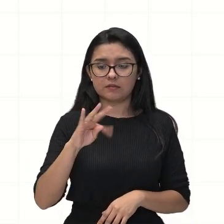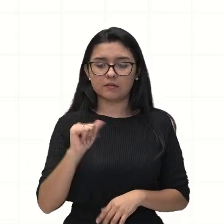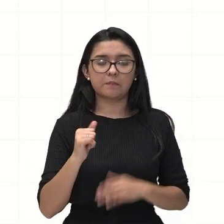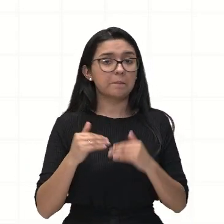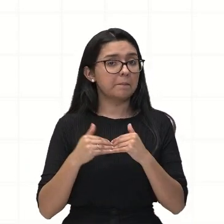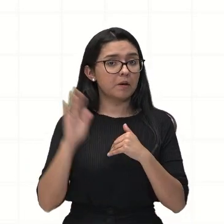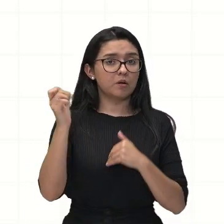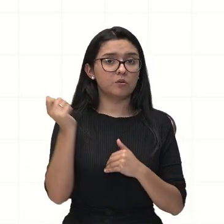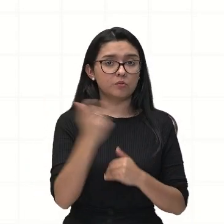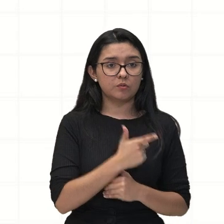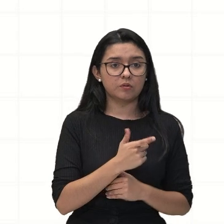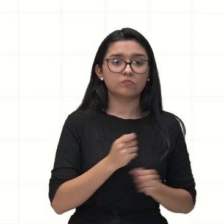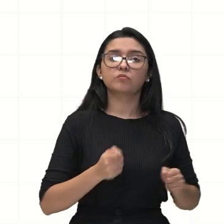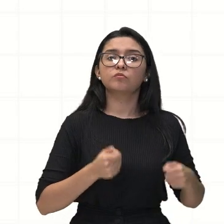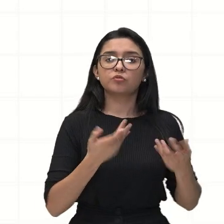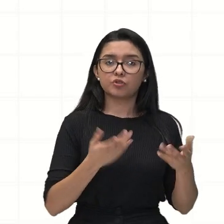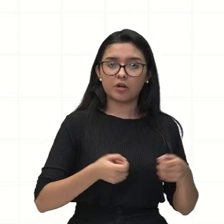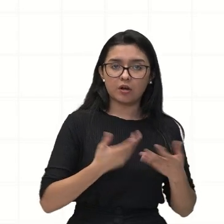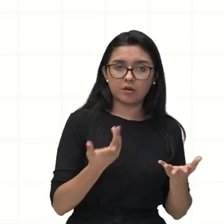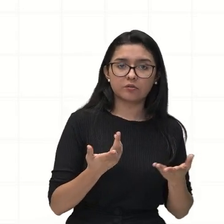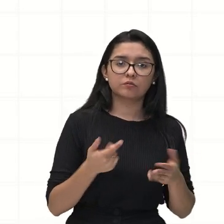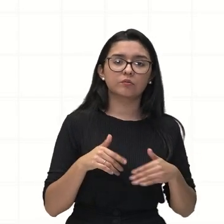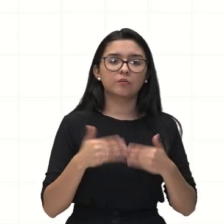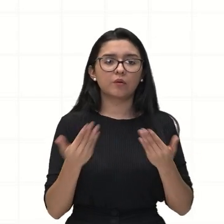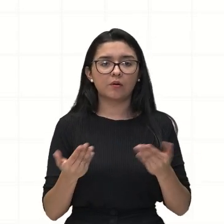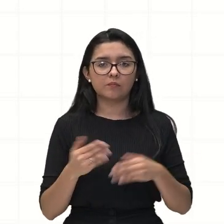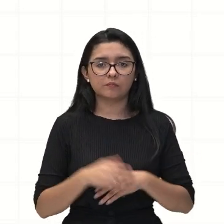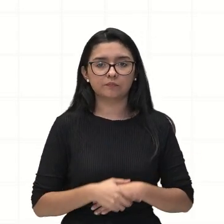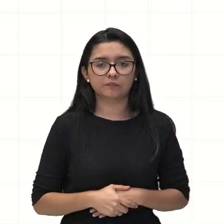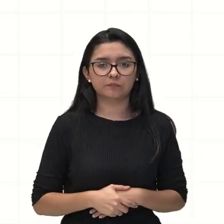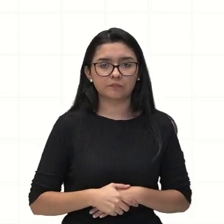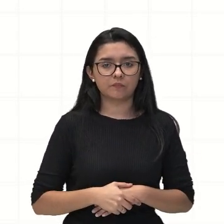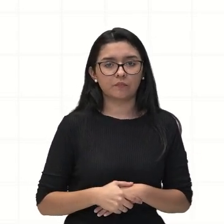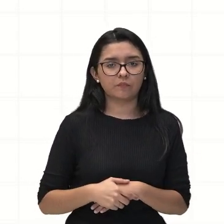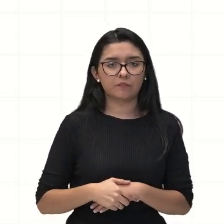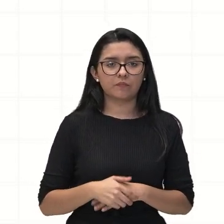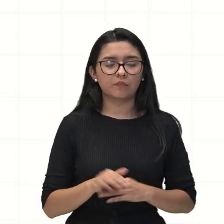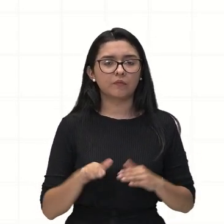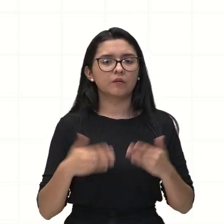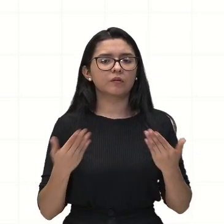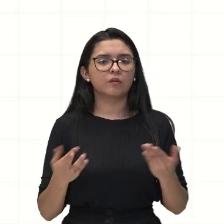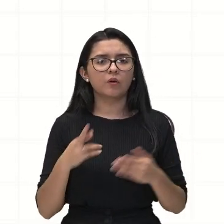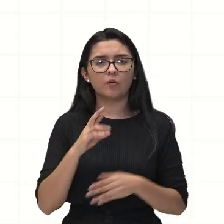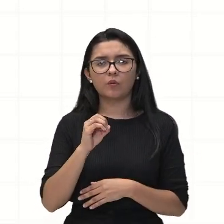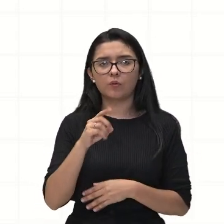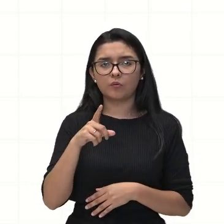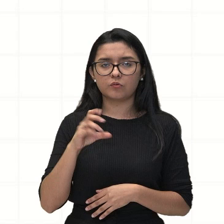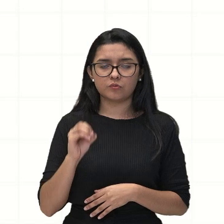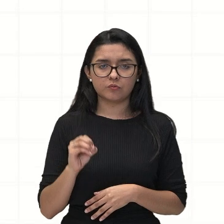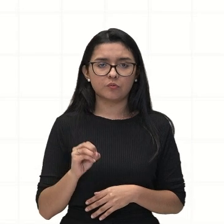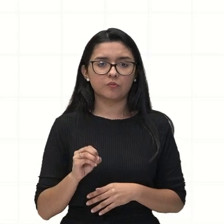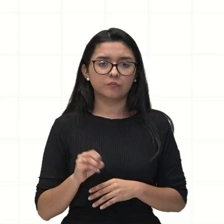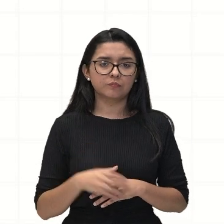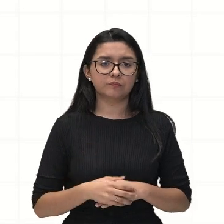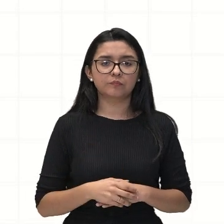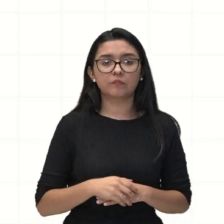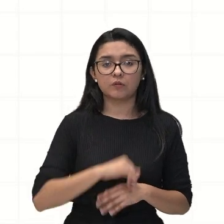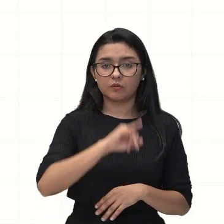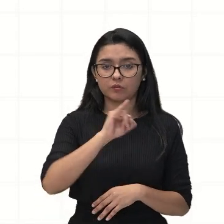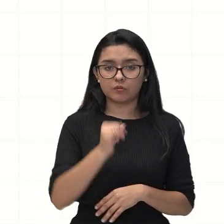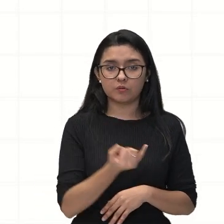isso? Quem é a receita? É o roxo. Quem é a despesa? É o rosa. Então, quando é que o roxo é maior do que o rosa? Em junho,